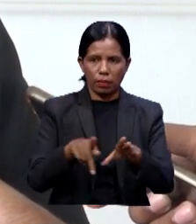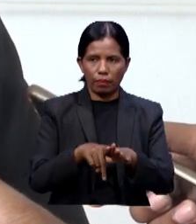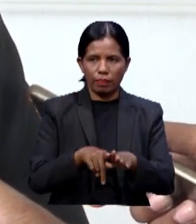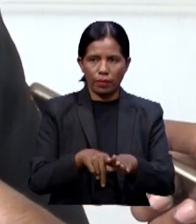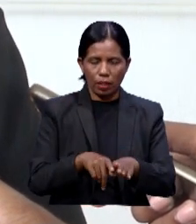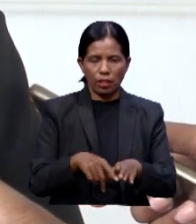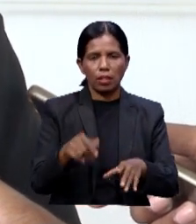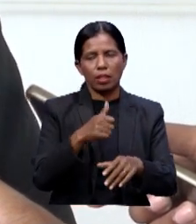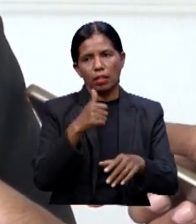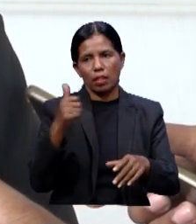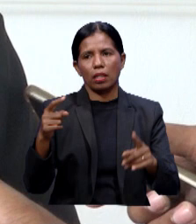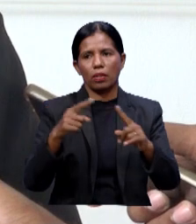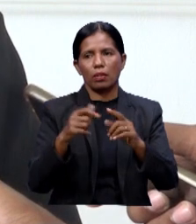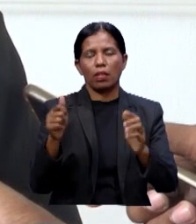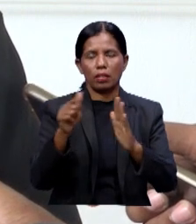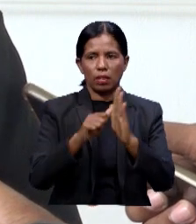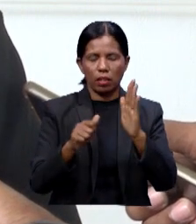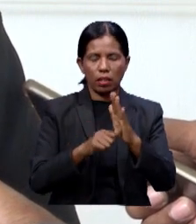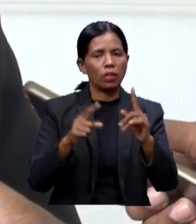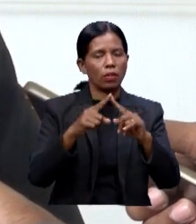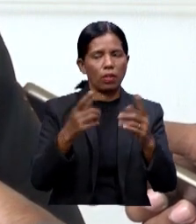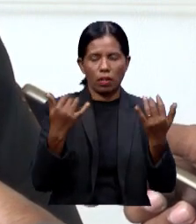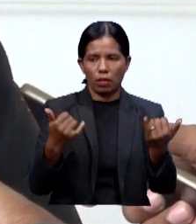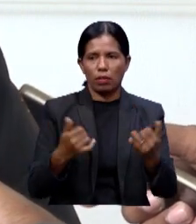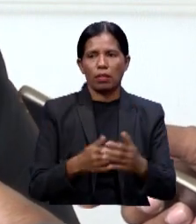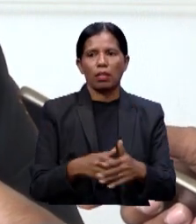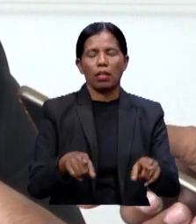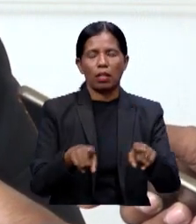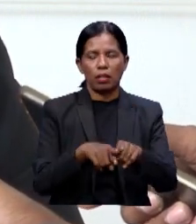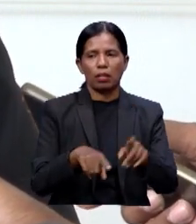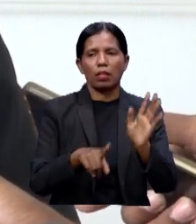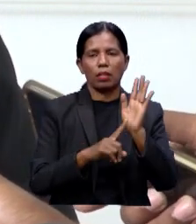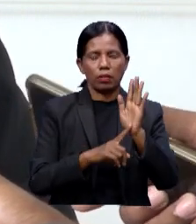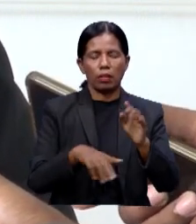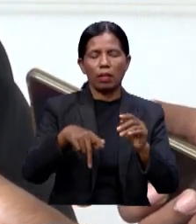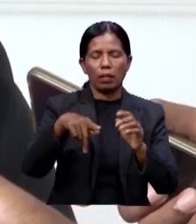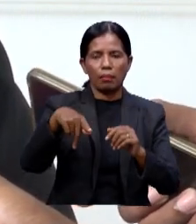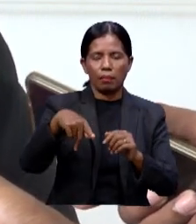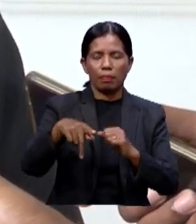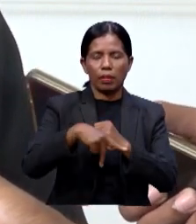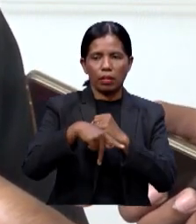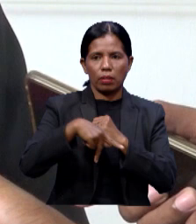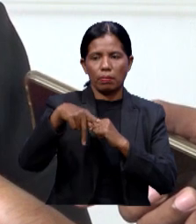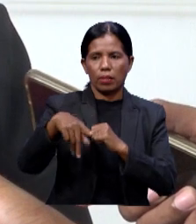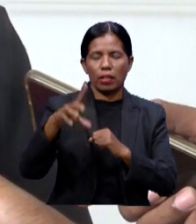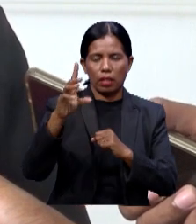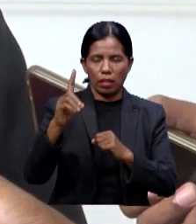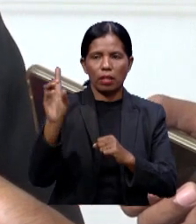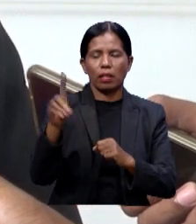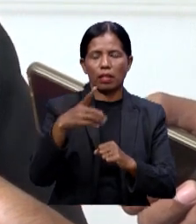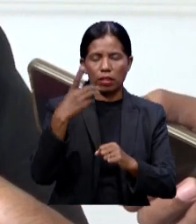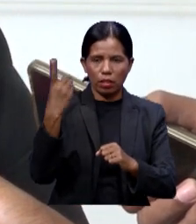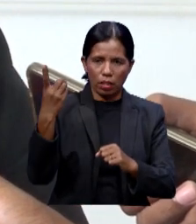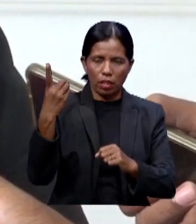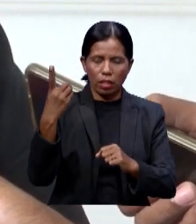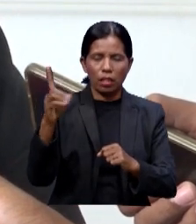balo Nebema, que a tua agenda era Nemos Latama. Por exemplo, se Partido Democrático, Latama. Se era da Dersan, se era tuir